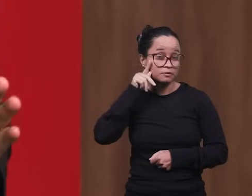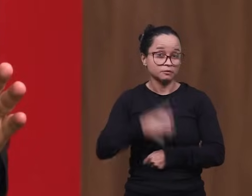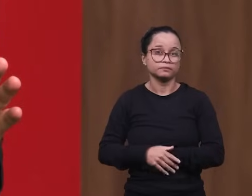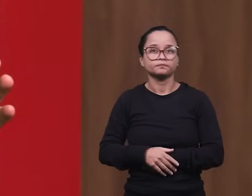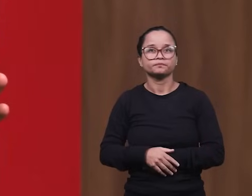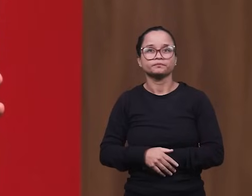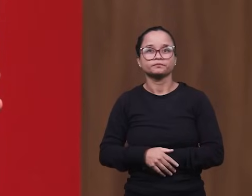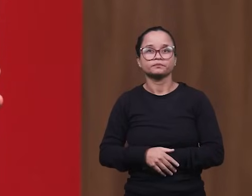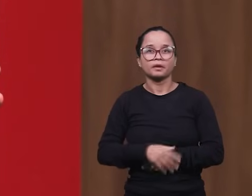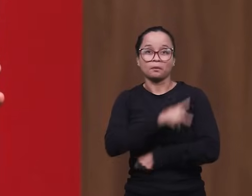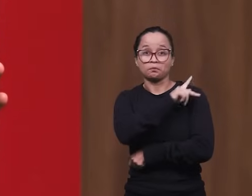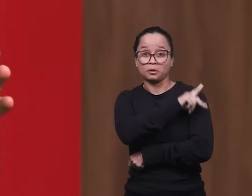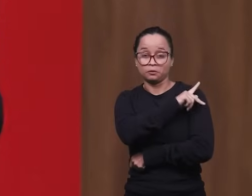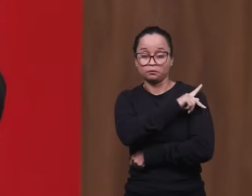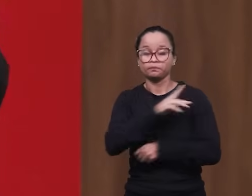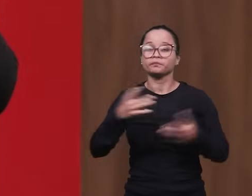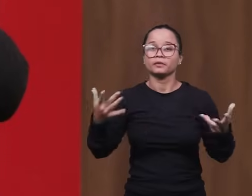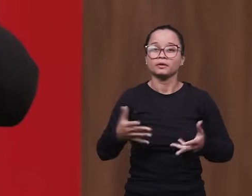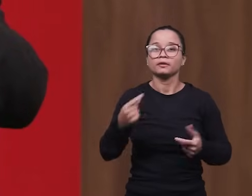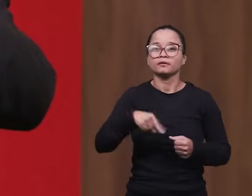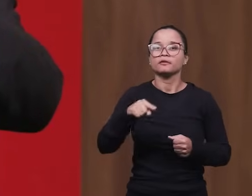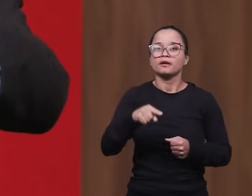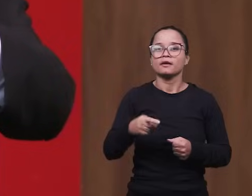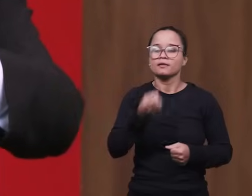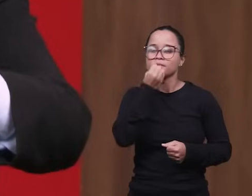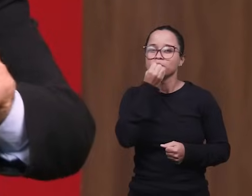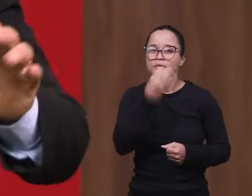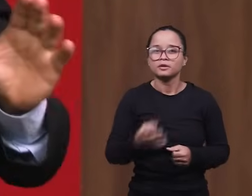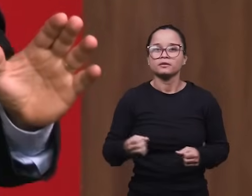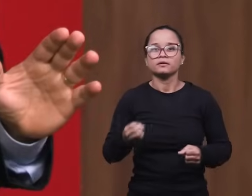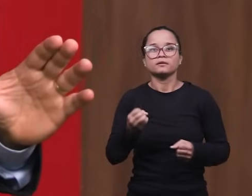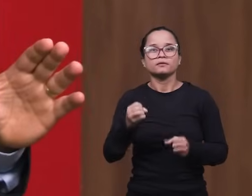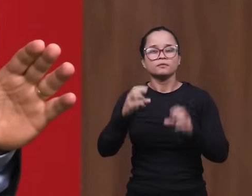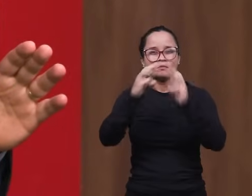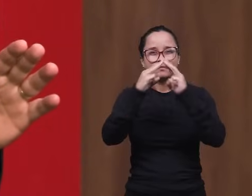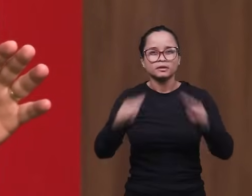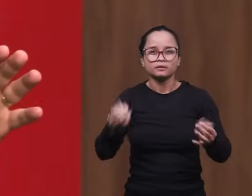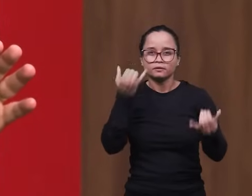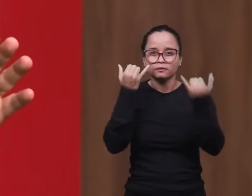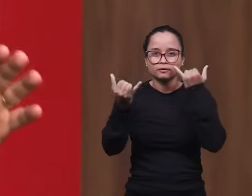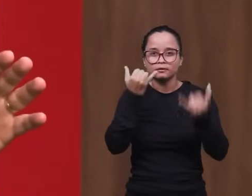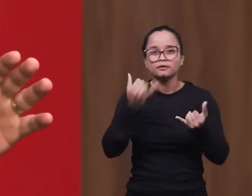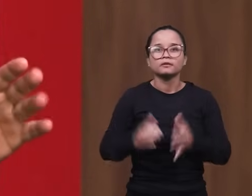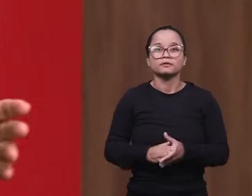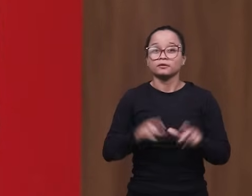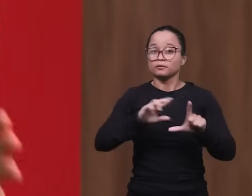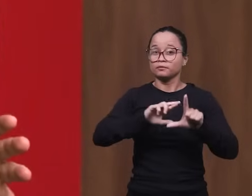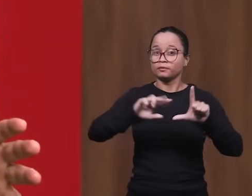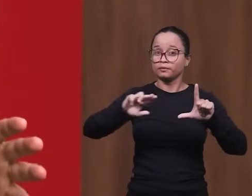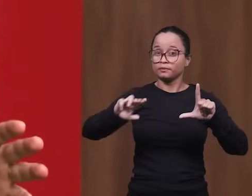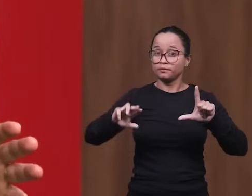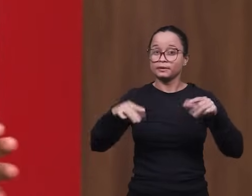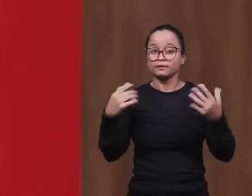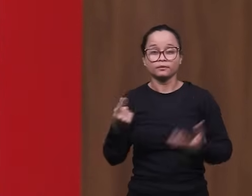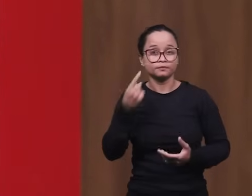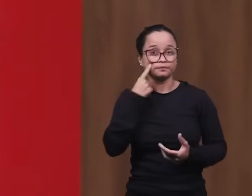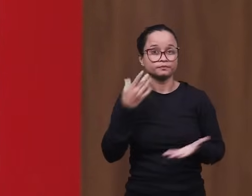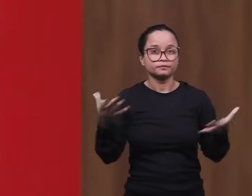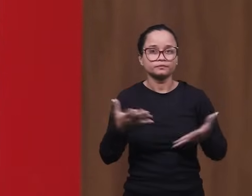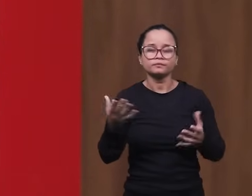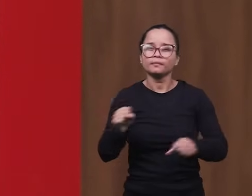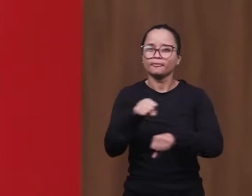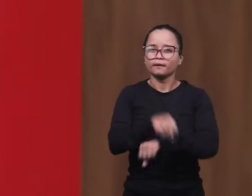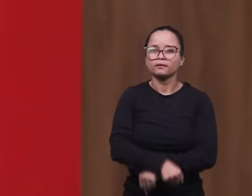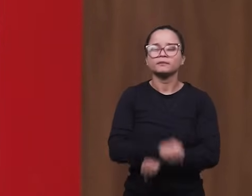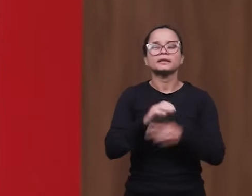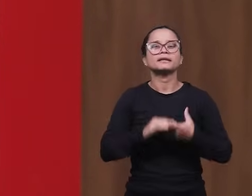Muito bem, vamos falar aqui agora no Manaí News. Ó, você está acompanhando o Manaí News pela TV Manaim, pelas nossas plataformas. Vamos falar agora sobre